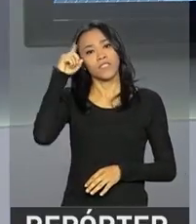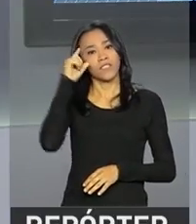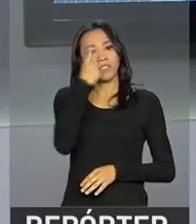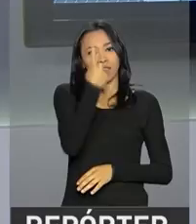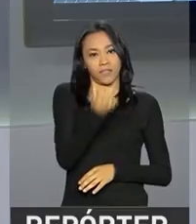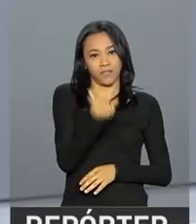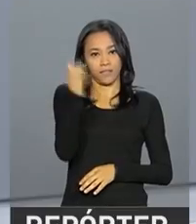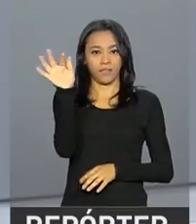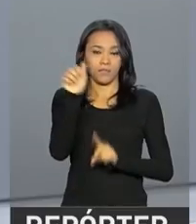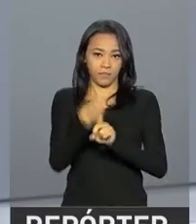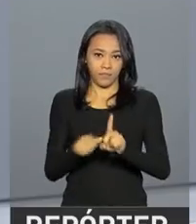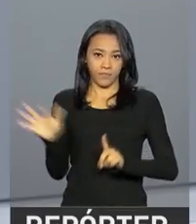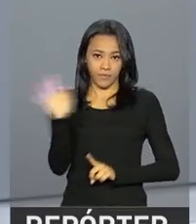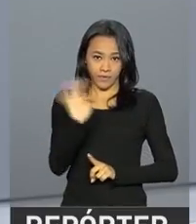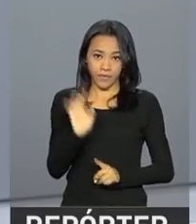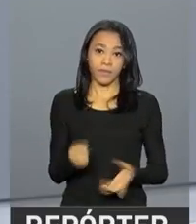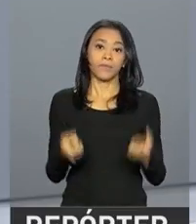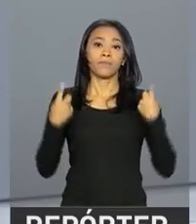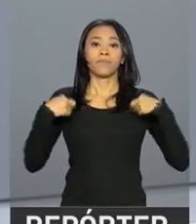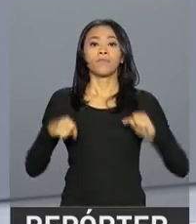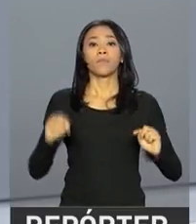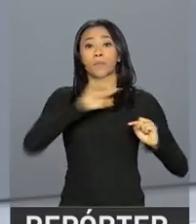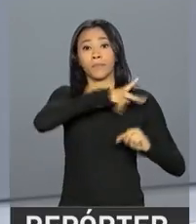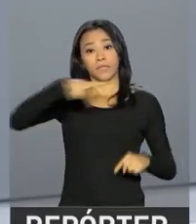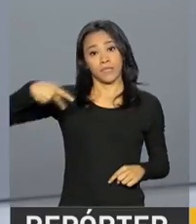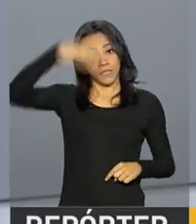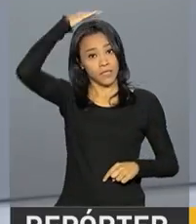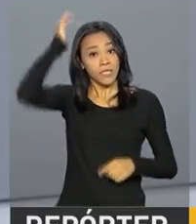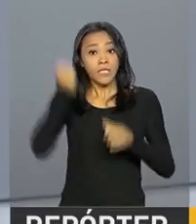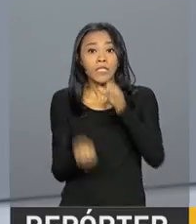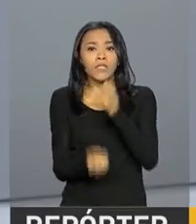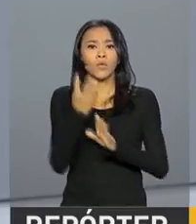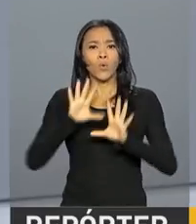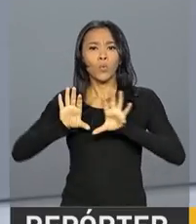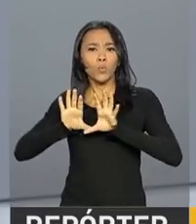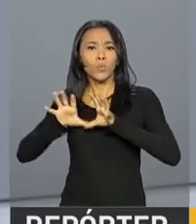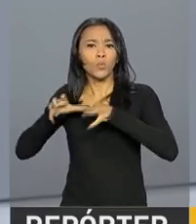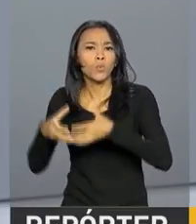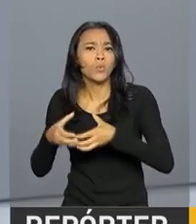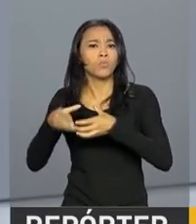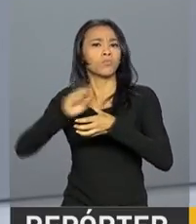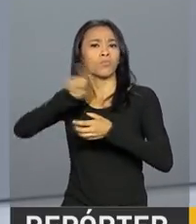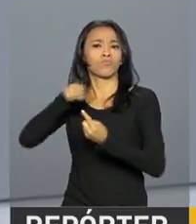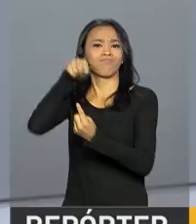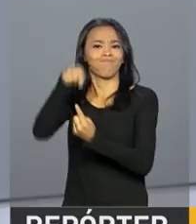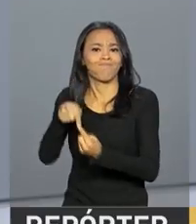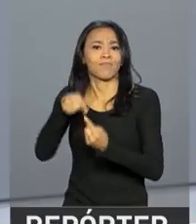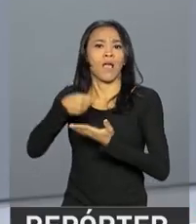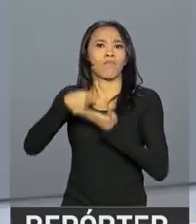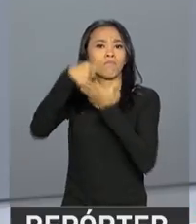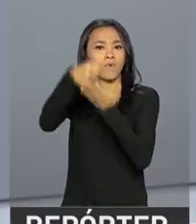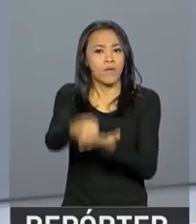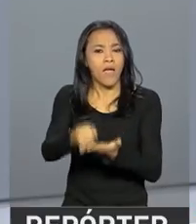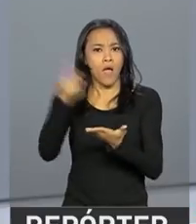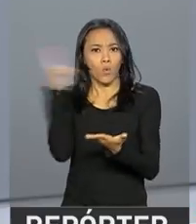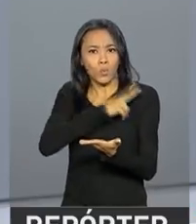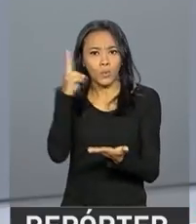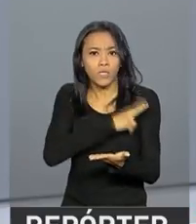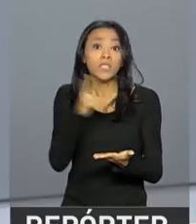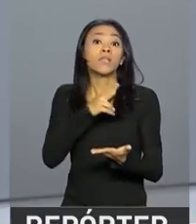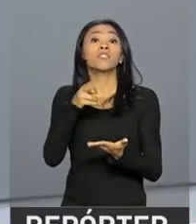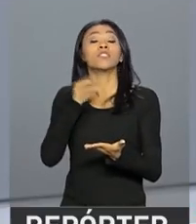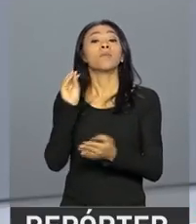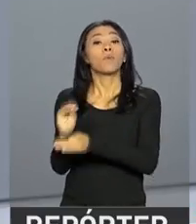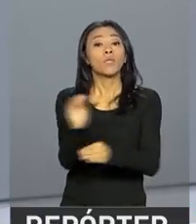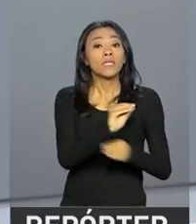de fevereiro o presidente michel temer criou o comitê federal de assistência emergencial para definir ações de proteção